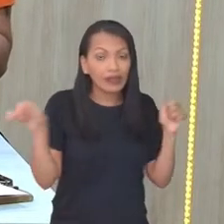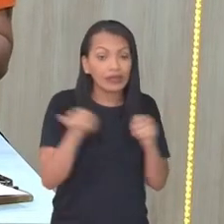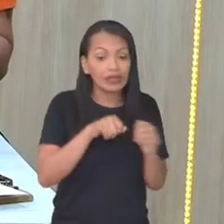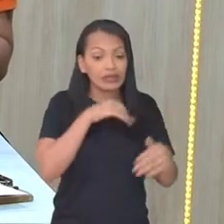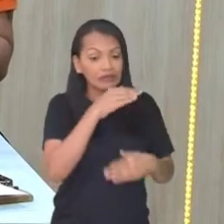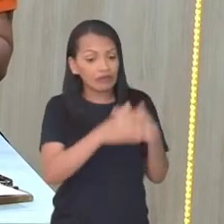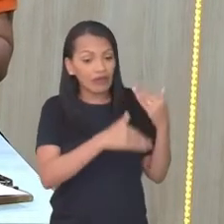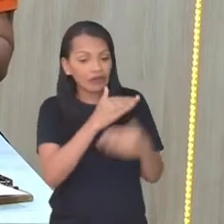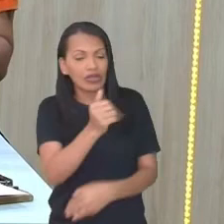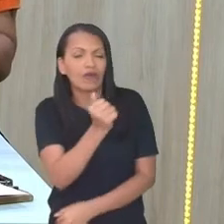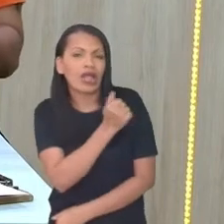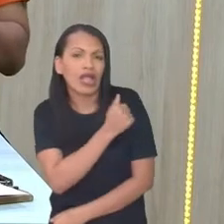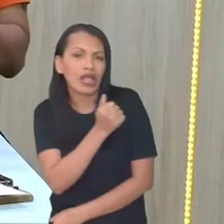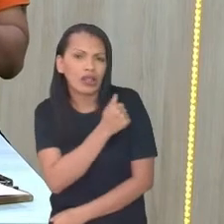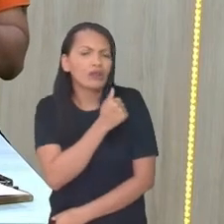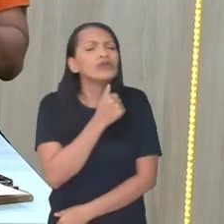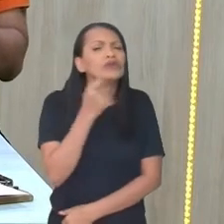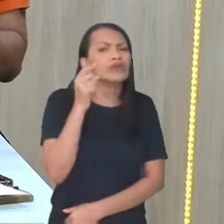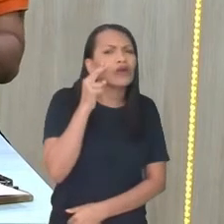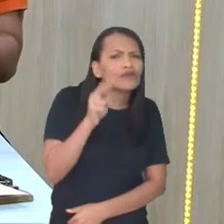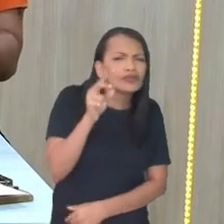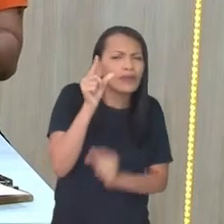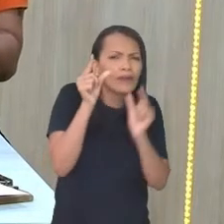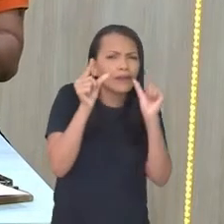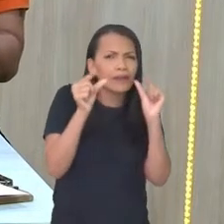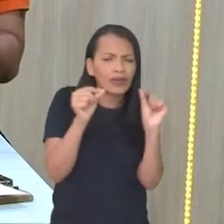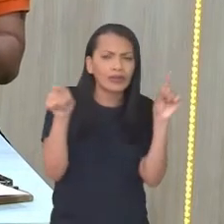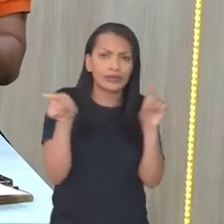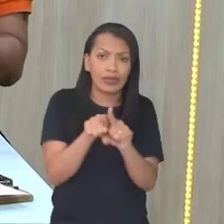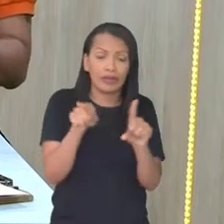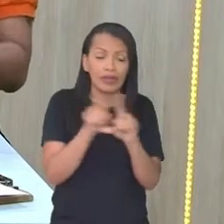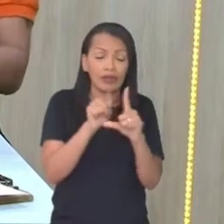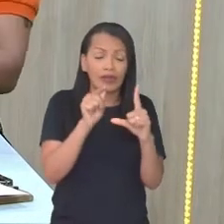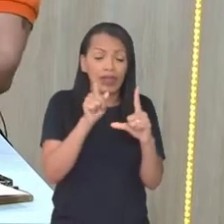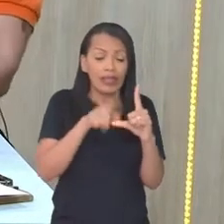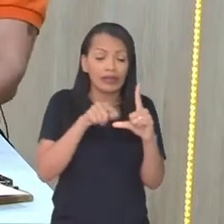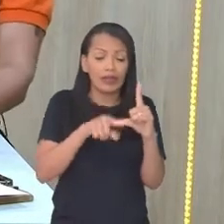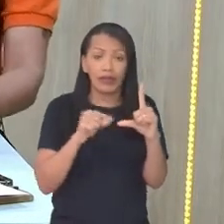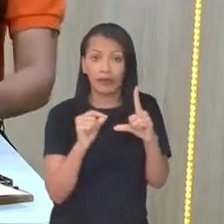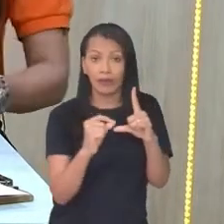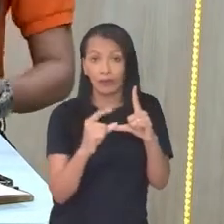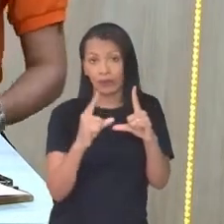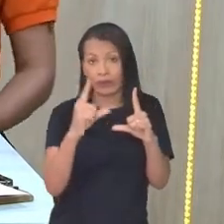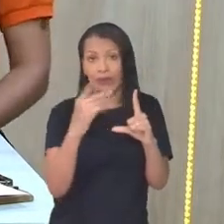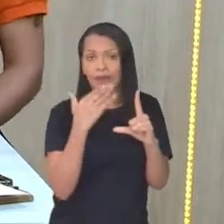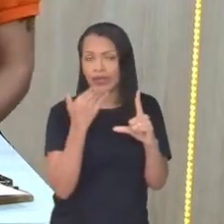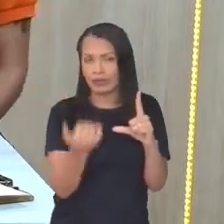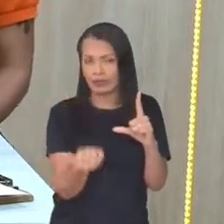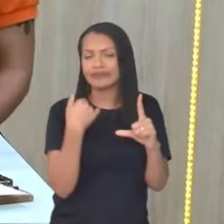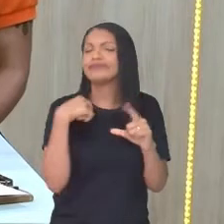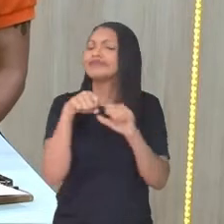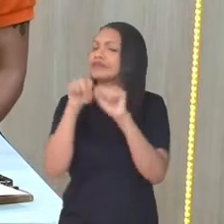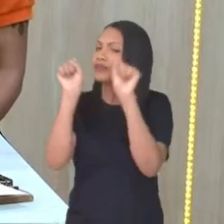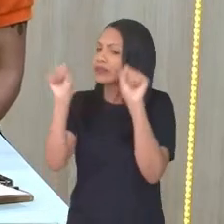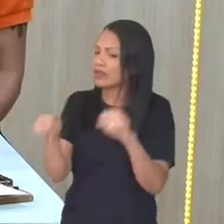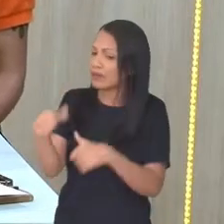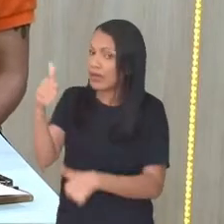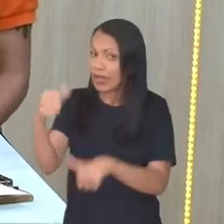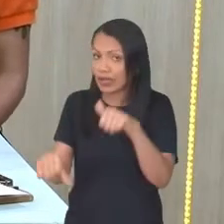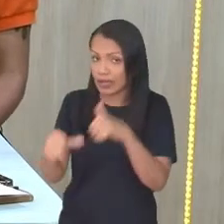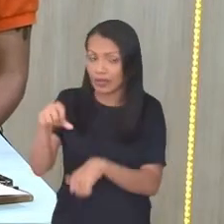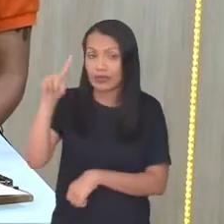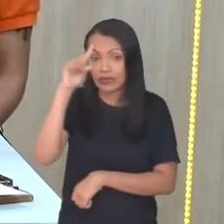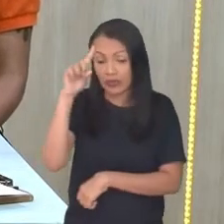com os estudantes com baixa visão, fazendo também ampliação de letra para eles. Sim. Inclusive nos sistemas avaliativos, no